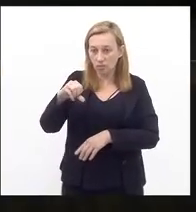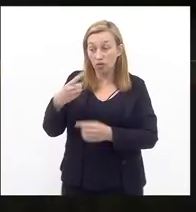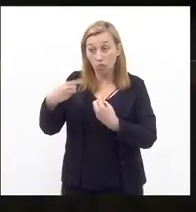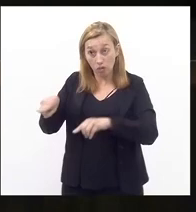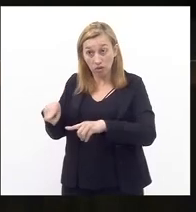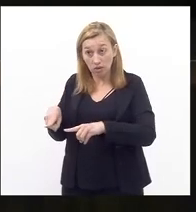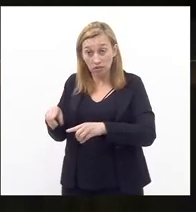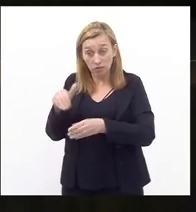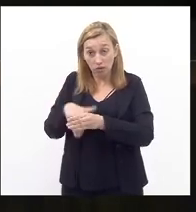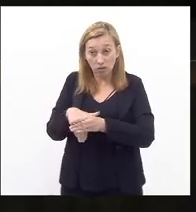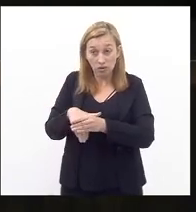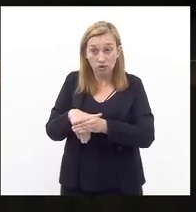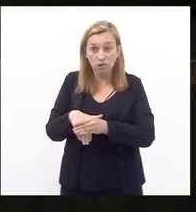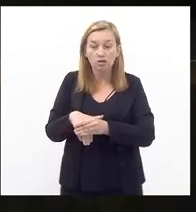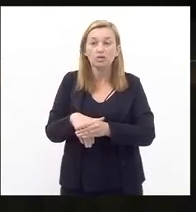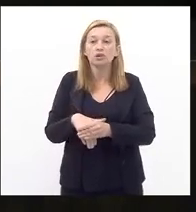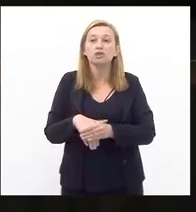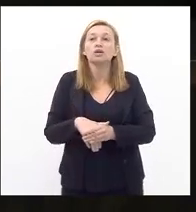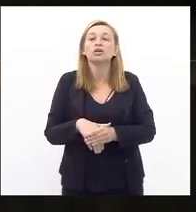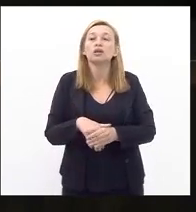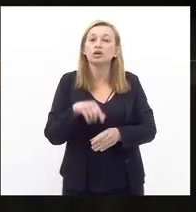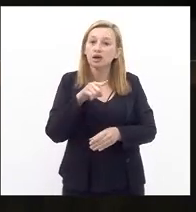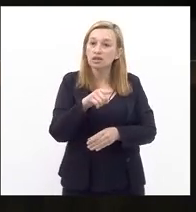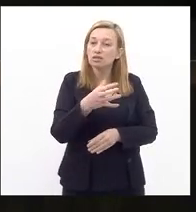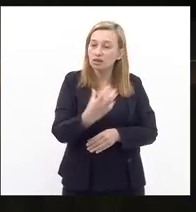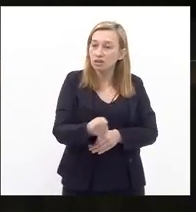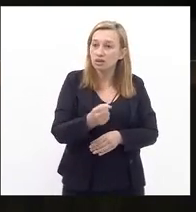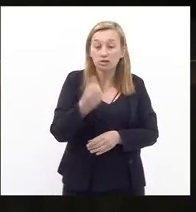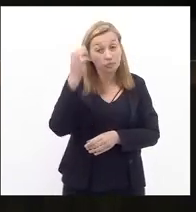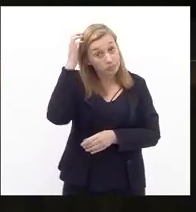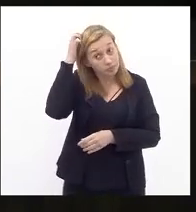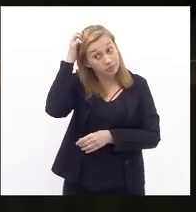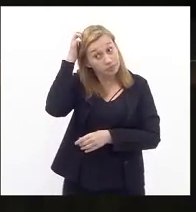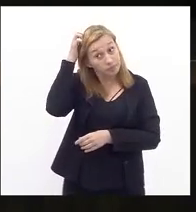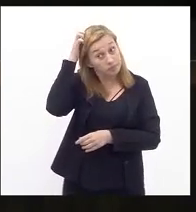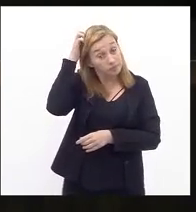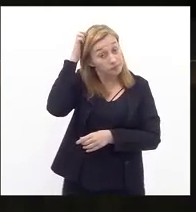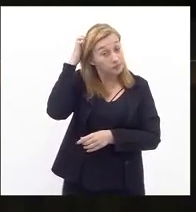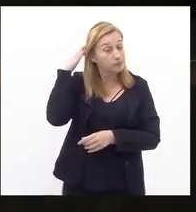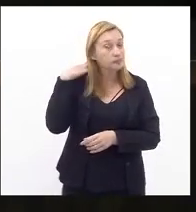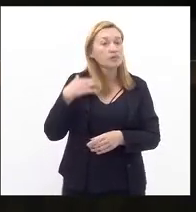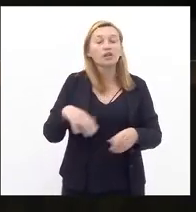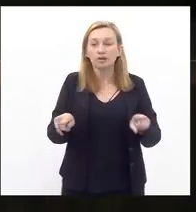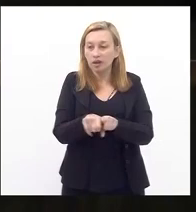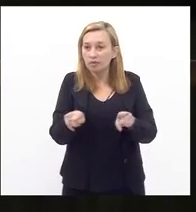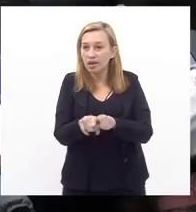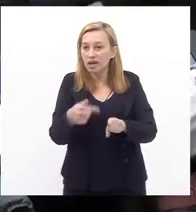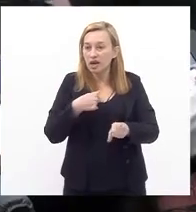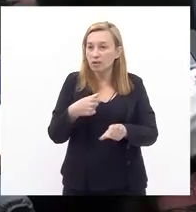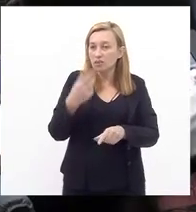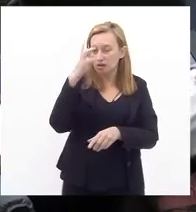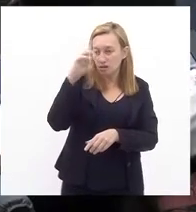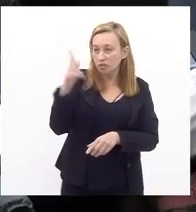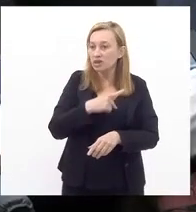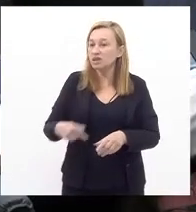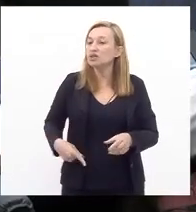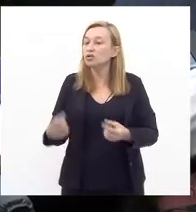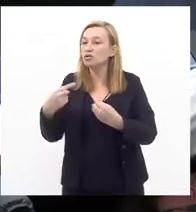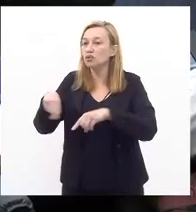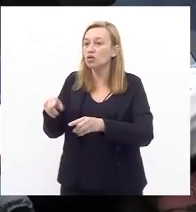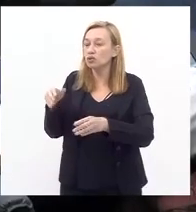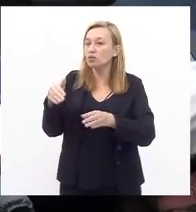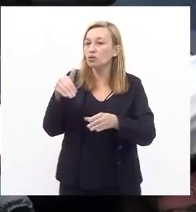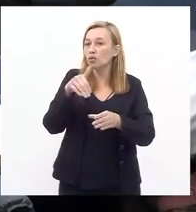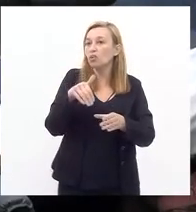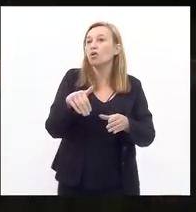contra a camisa também eu Presidente ok também volto conter além de